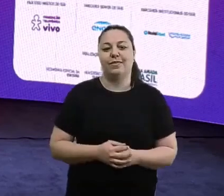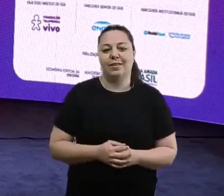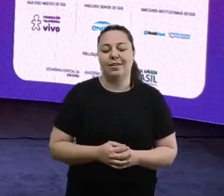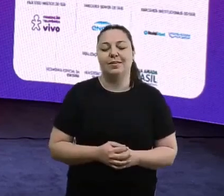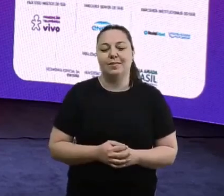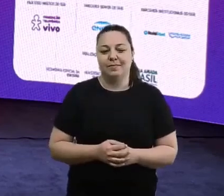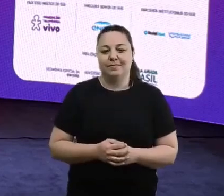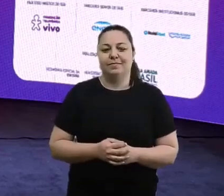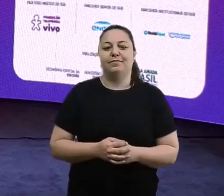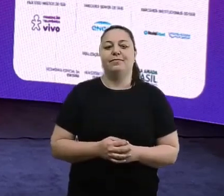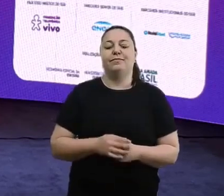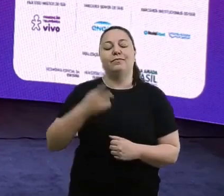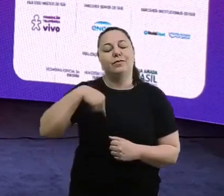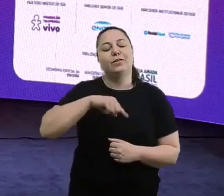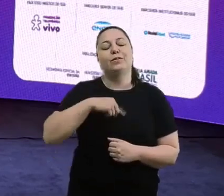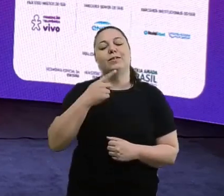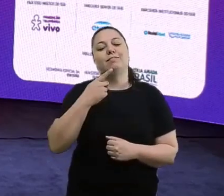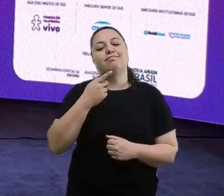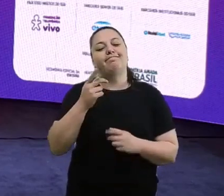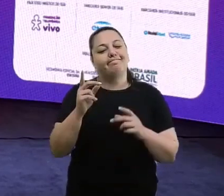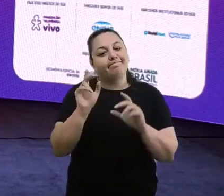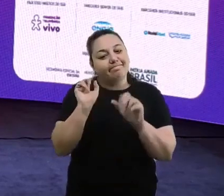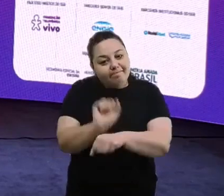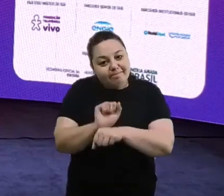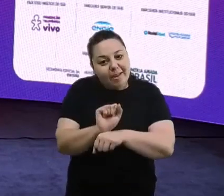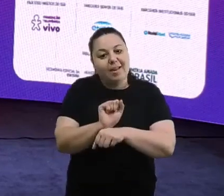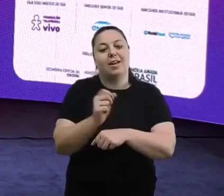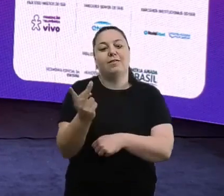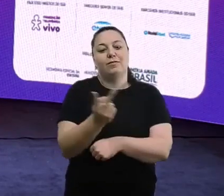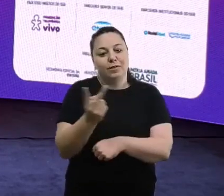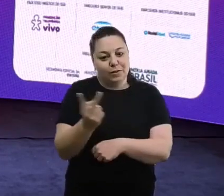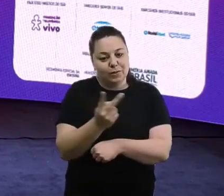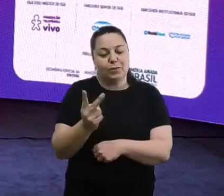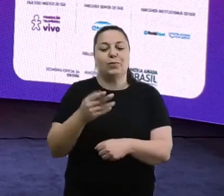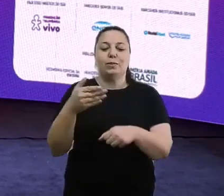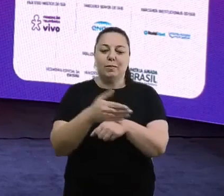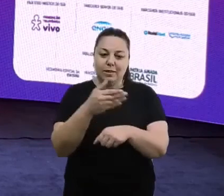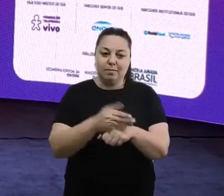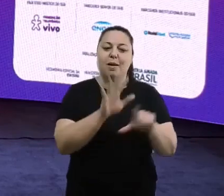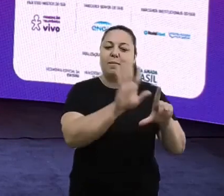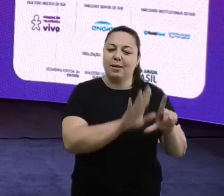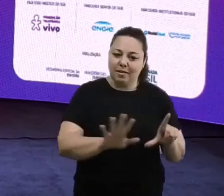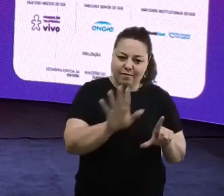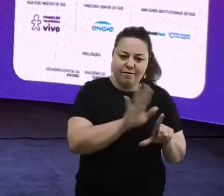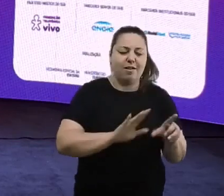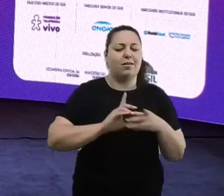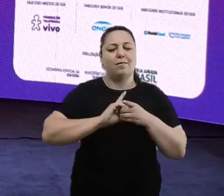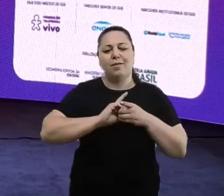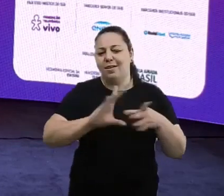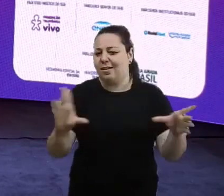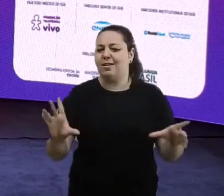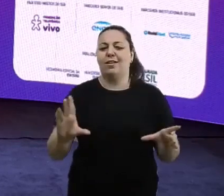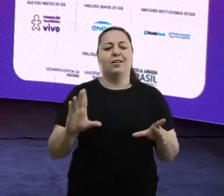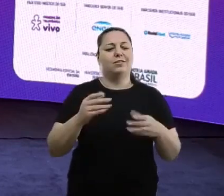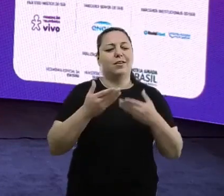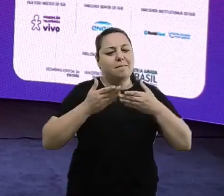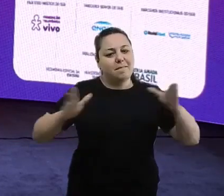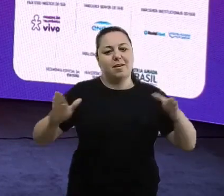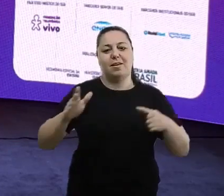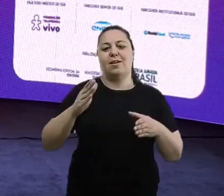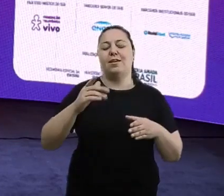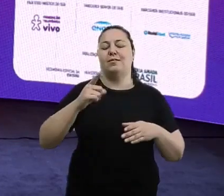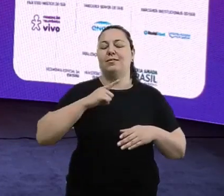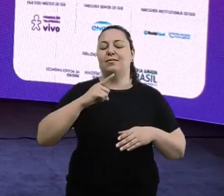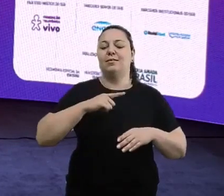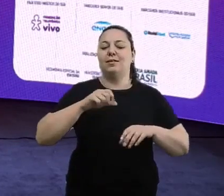nossa nova plataforma de educação em dados, que vai ser super democrática, super aberta, super mão na massa, para a gente democratizar a